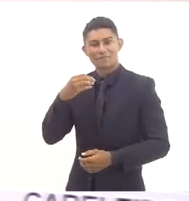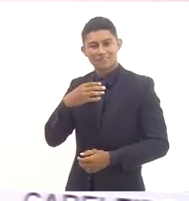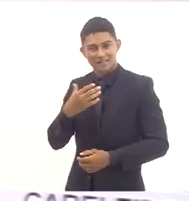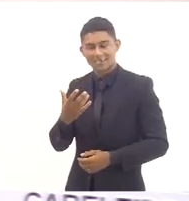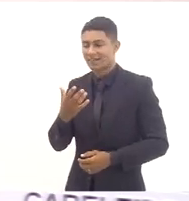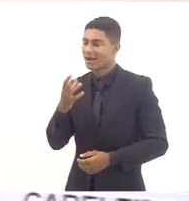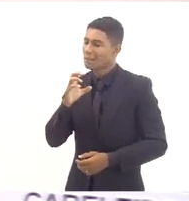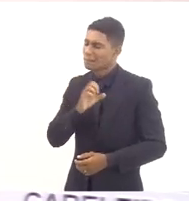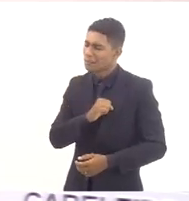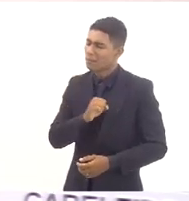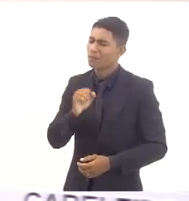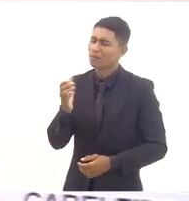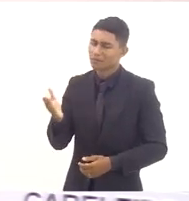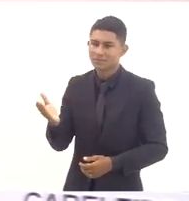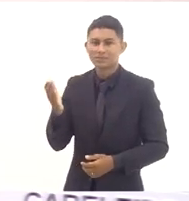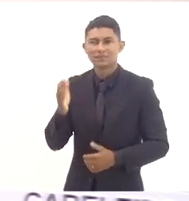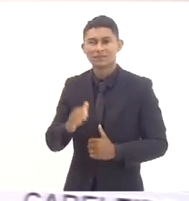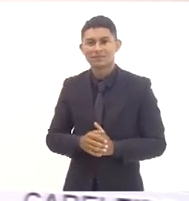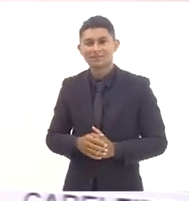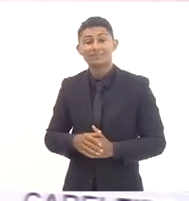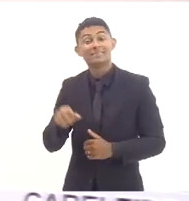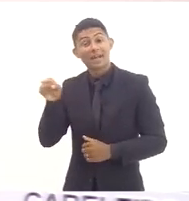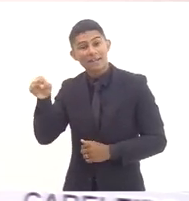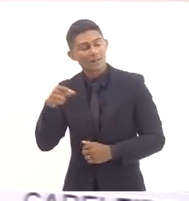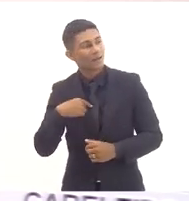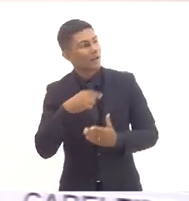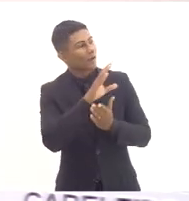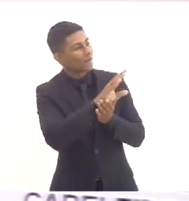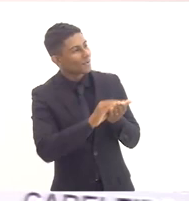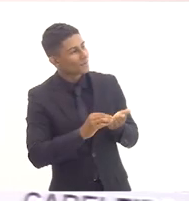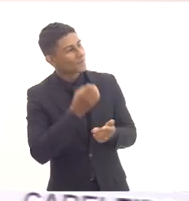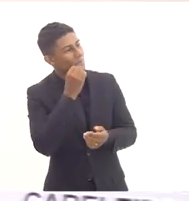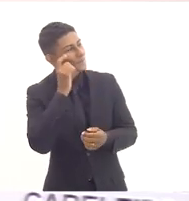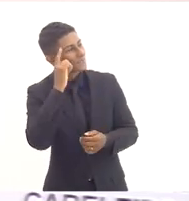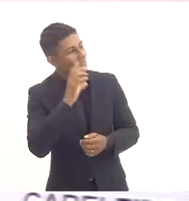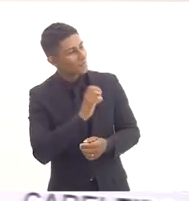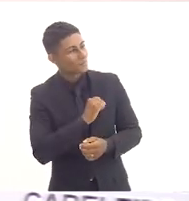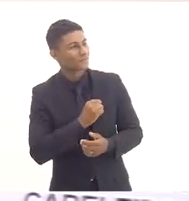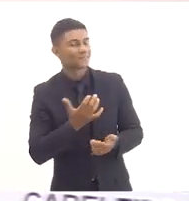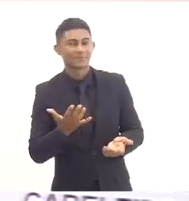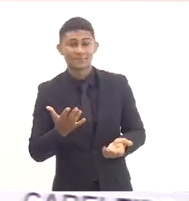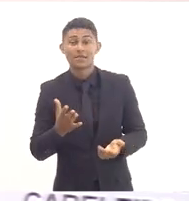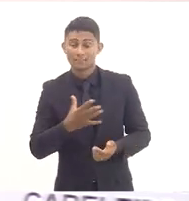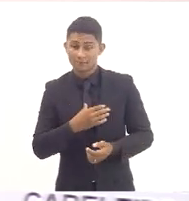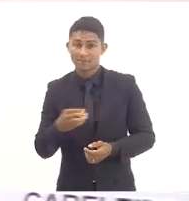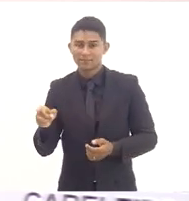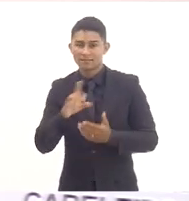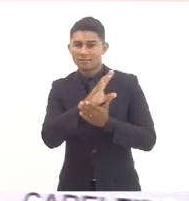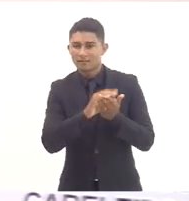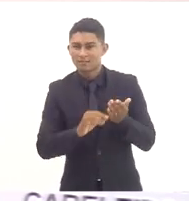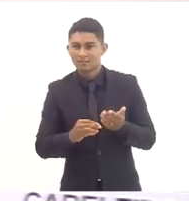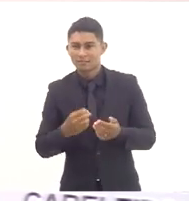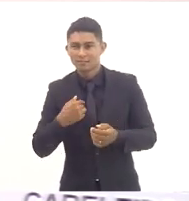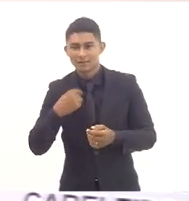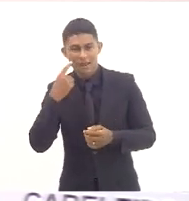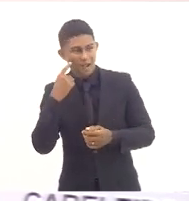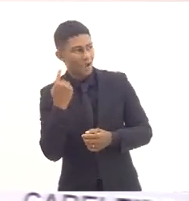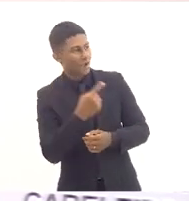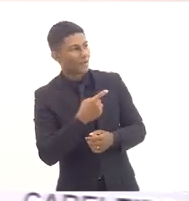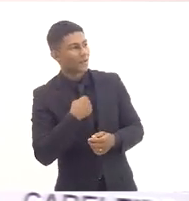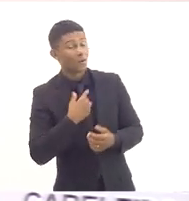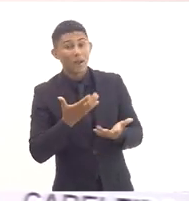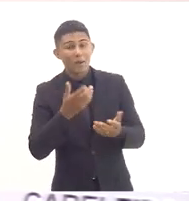amor bom dia meu amor e aí ele repete Bom dia meu amor Oi e ele olha para mim dizer que a pão que